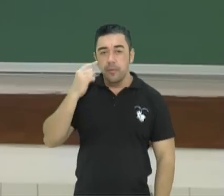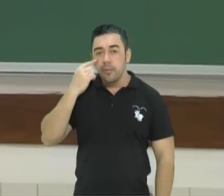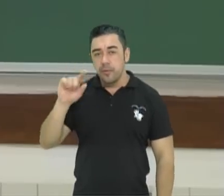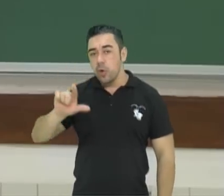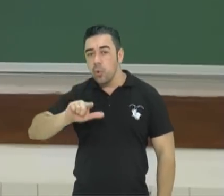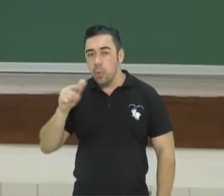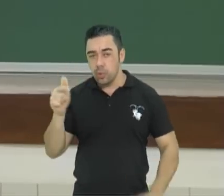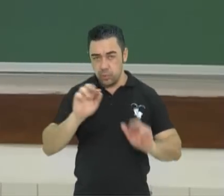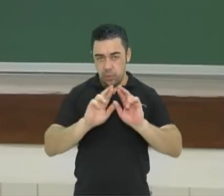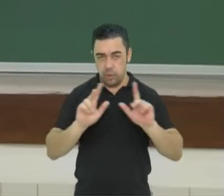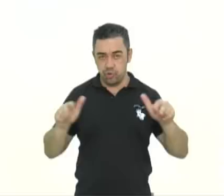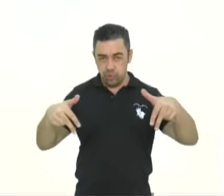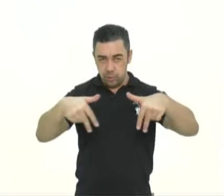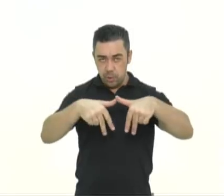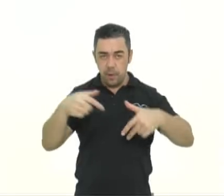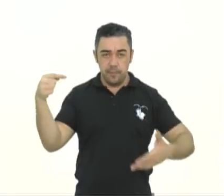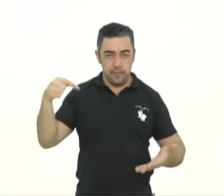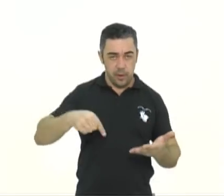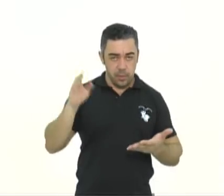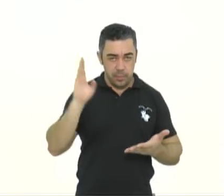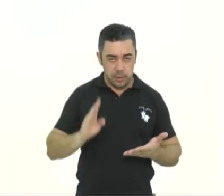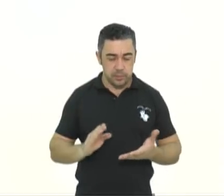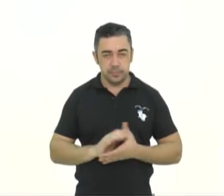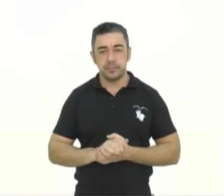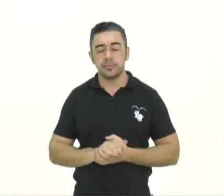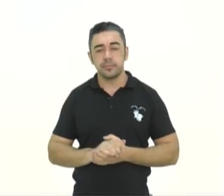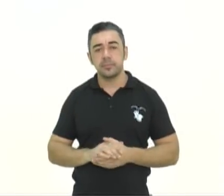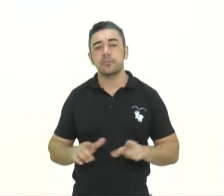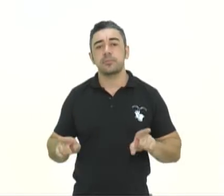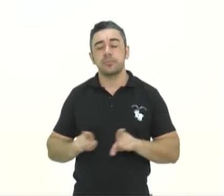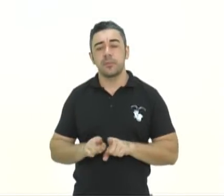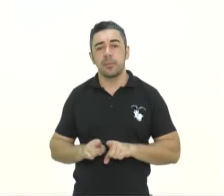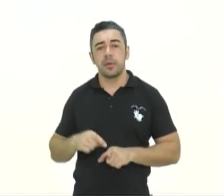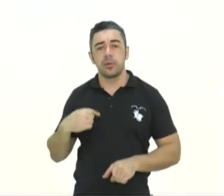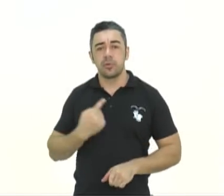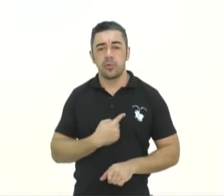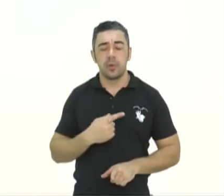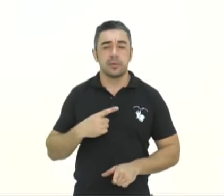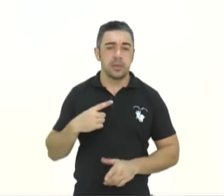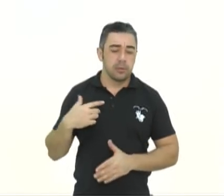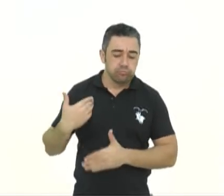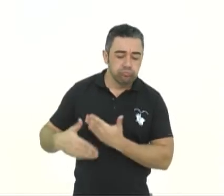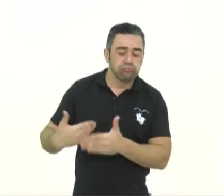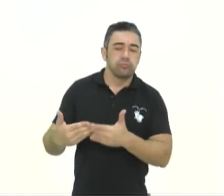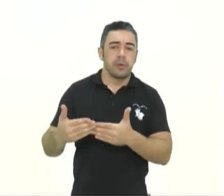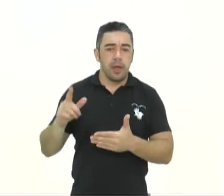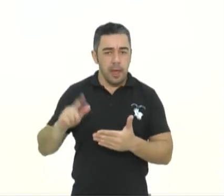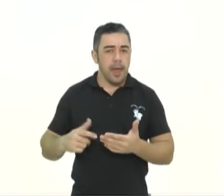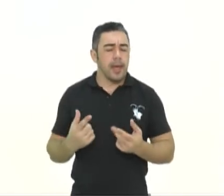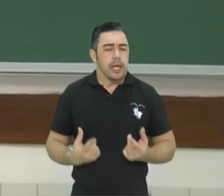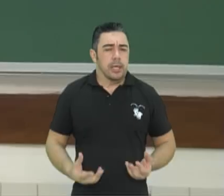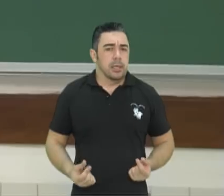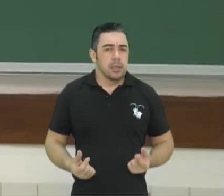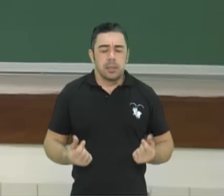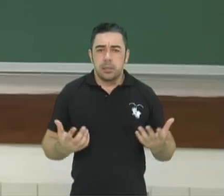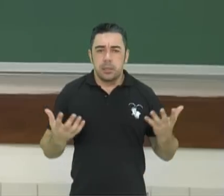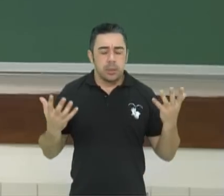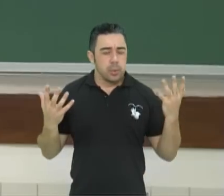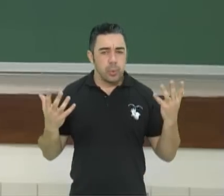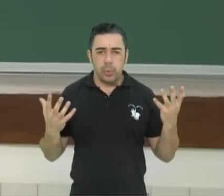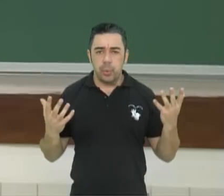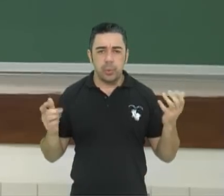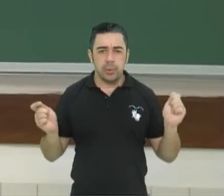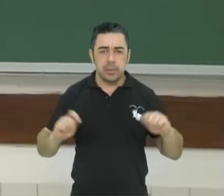também vieram aqui para o Brasil. E essa herança cultural tão importante, tão rica, que faz parte da herança,